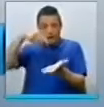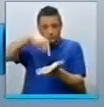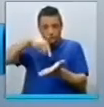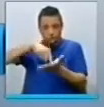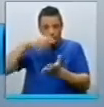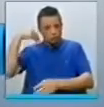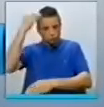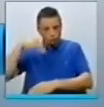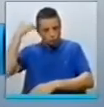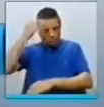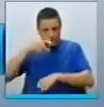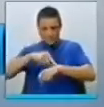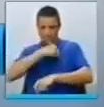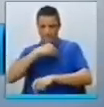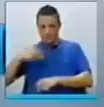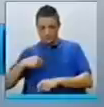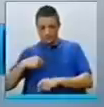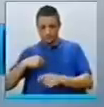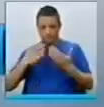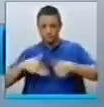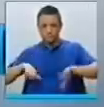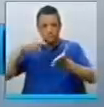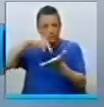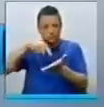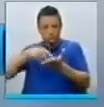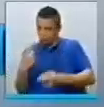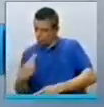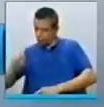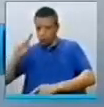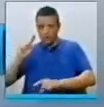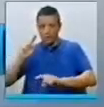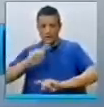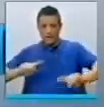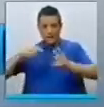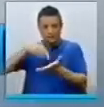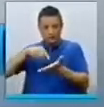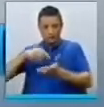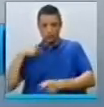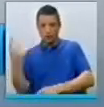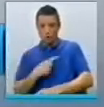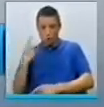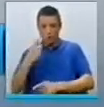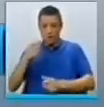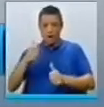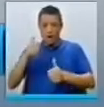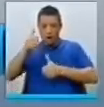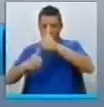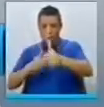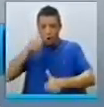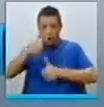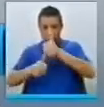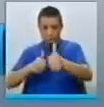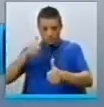sonho de um dia ser médicos não nós não estamos a exigir demais Eles é que exigem de nós porque a nota de entrada é